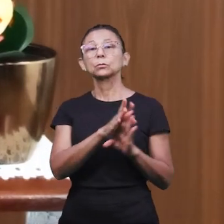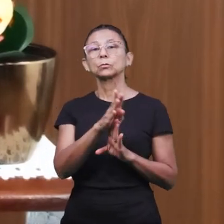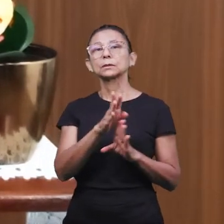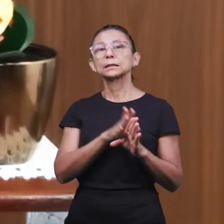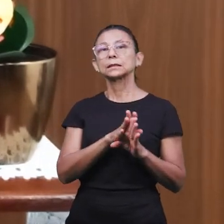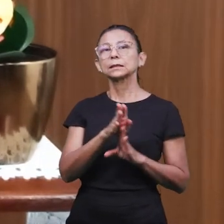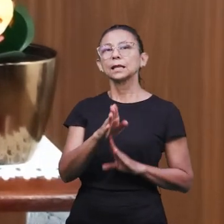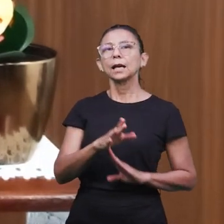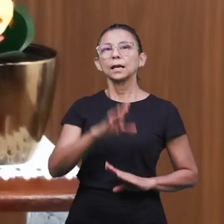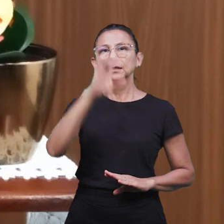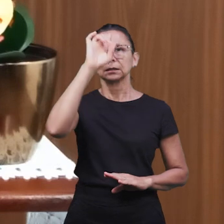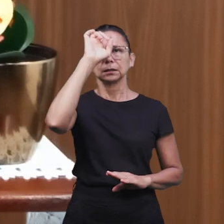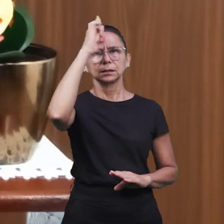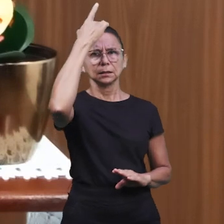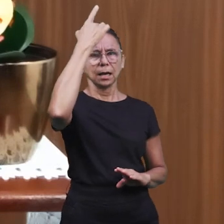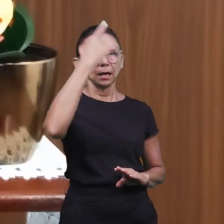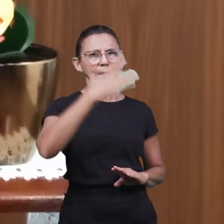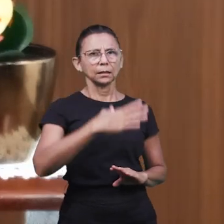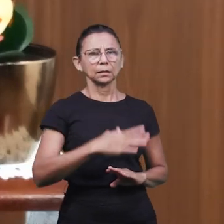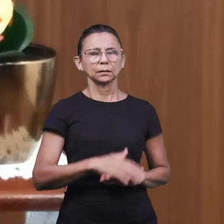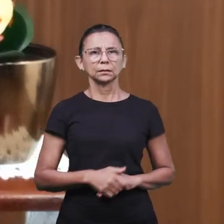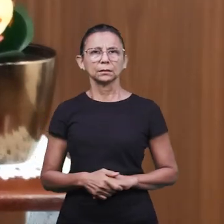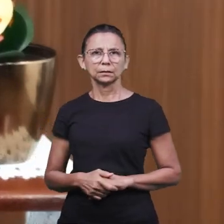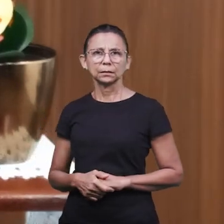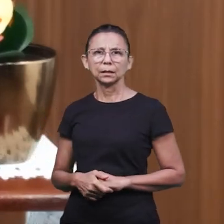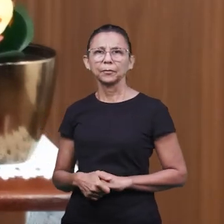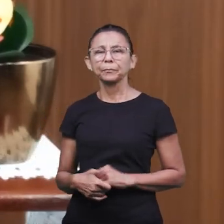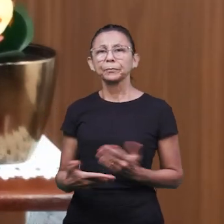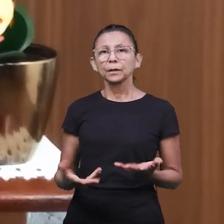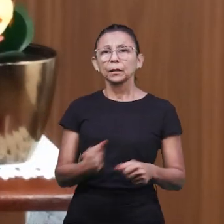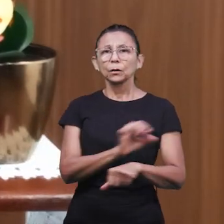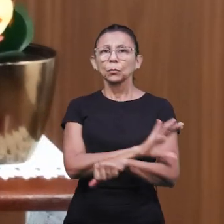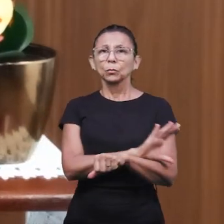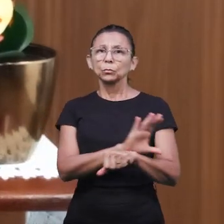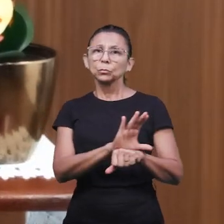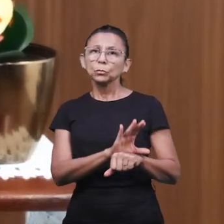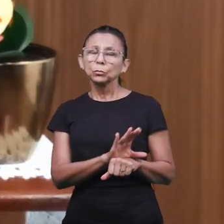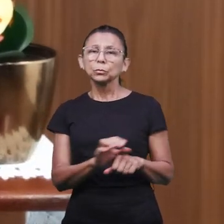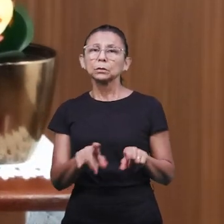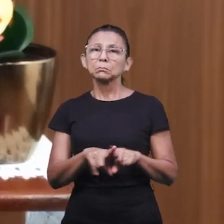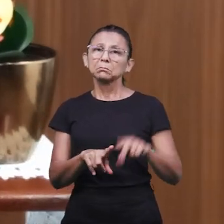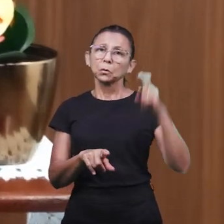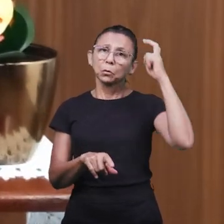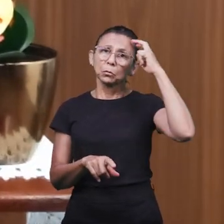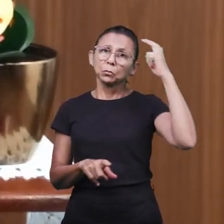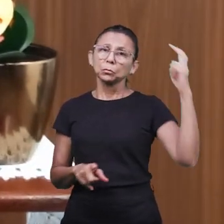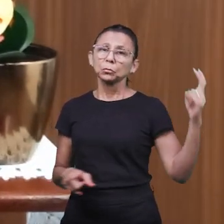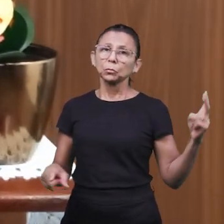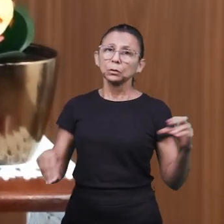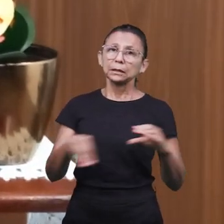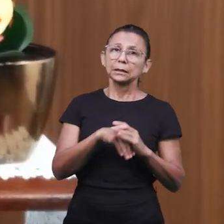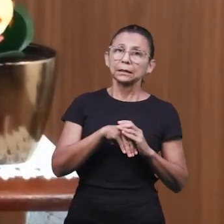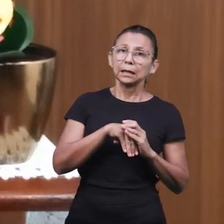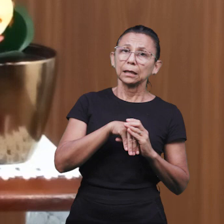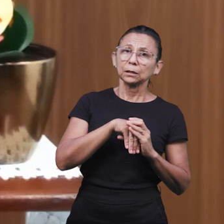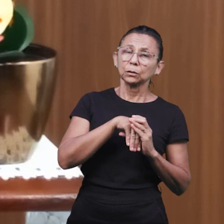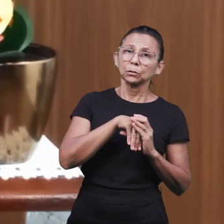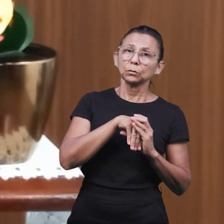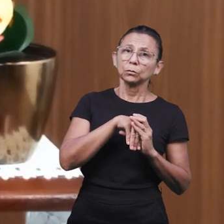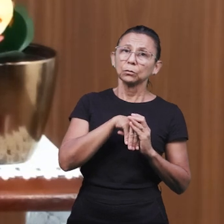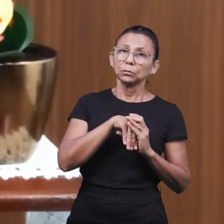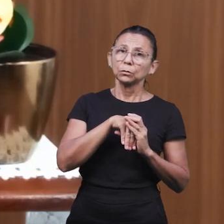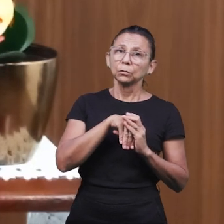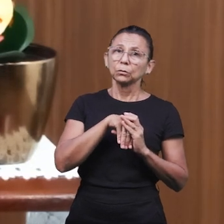seus ideais, com a sua cultura, completamente envolvidos neste engano. Então,